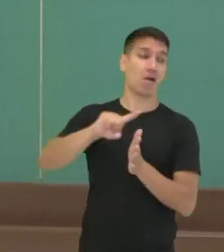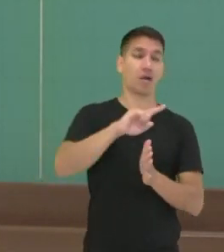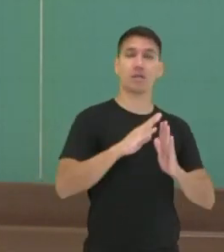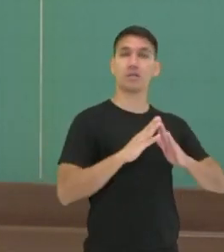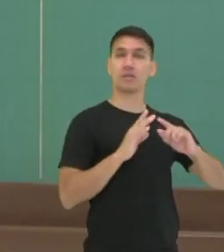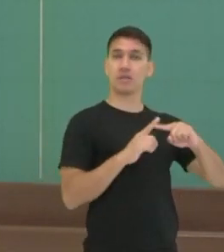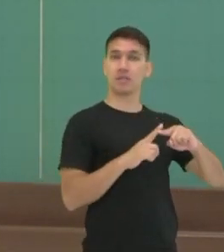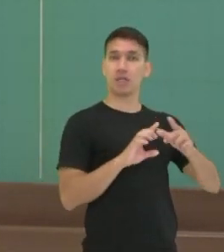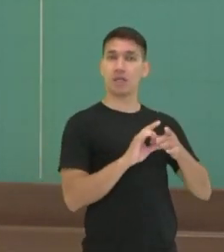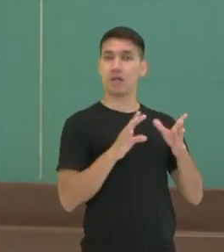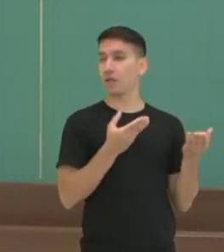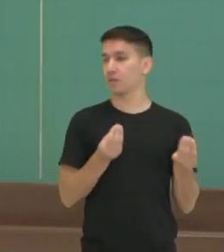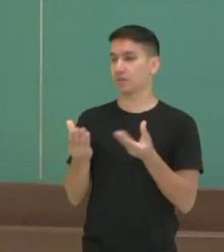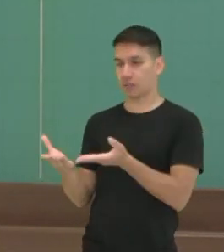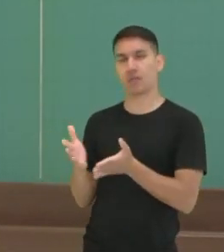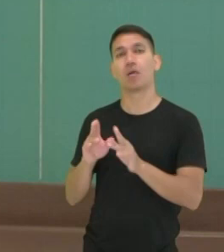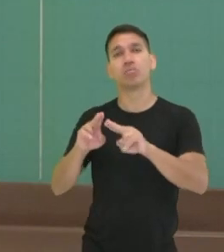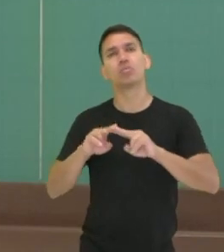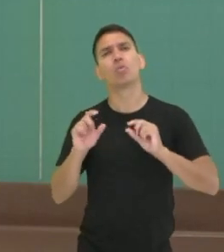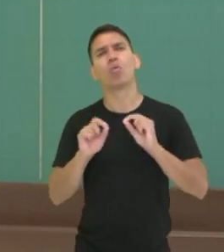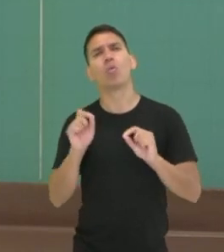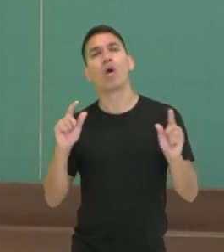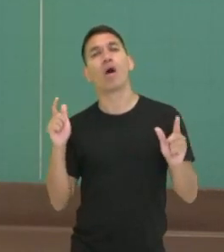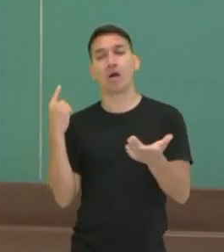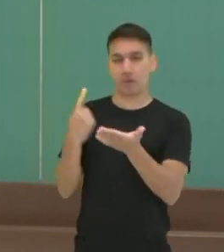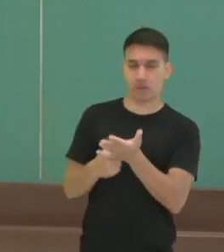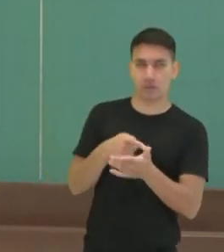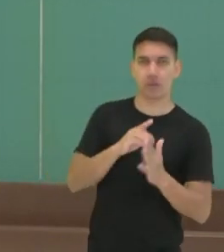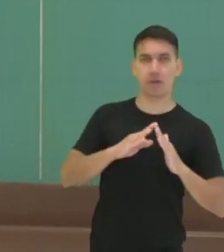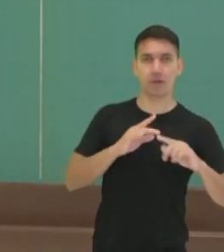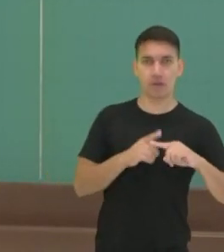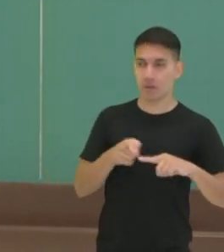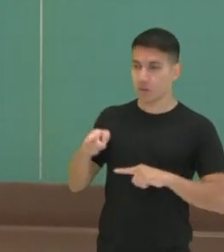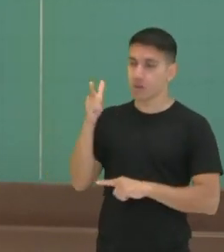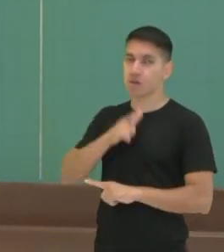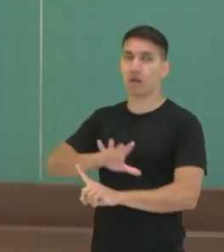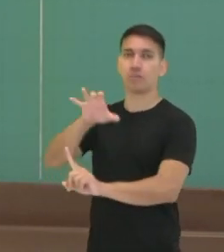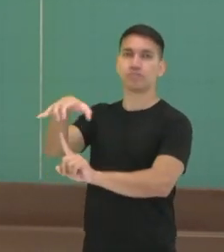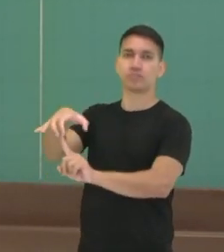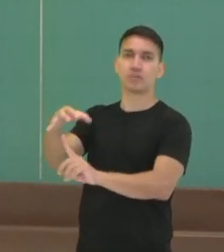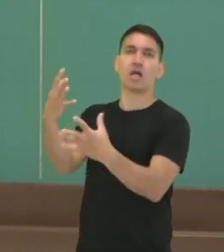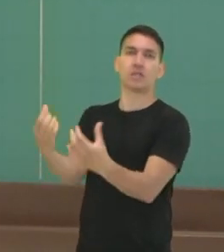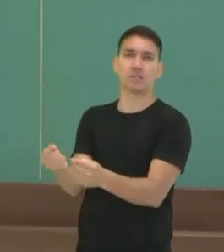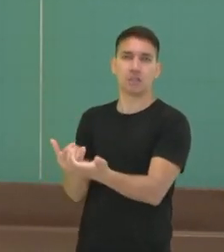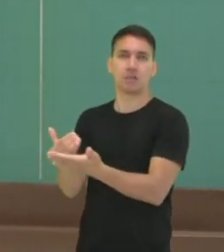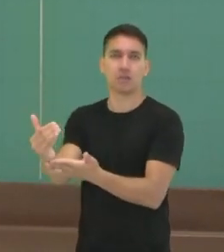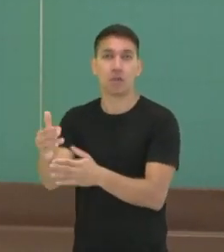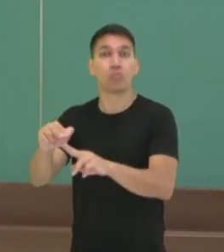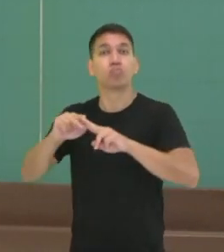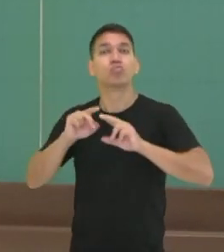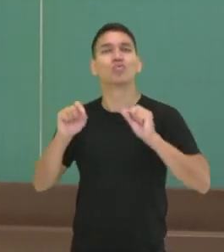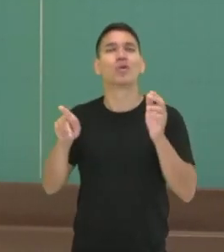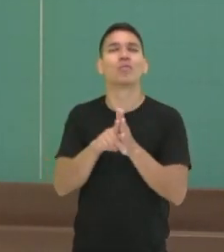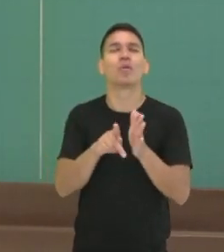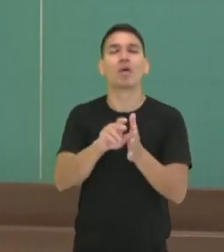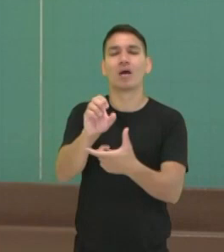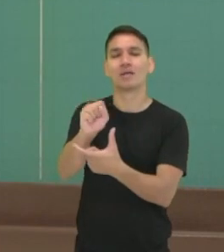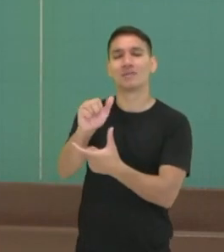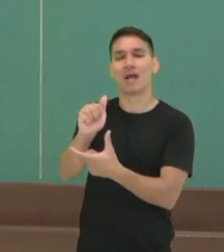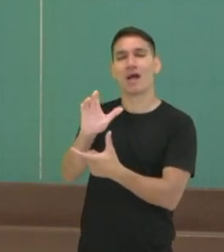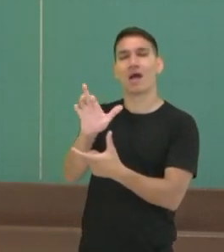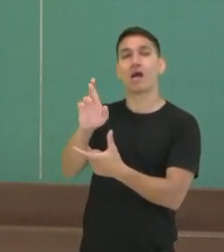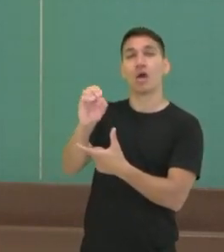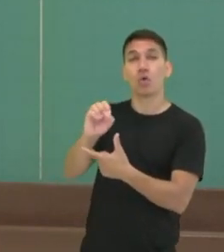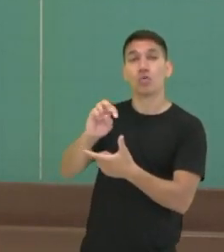ter exatamente a confirmação da igreja para eles assumirem, por isso mesmo que o império é conhecido como sacro, porque a igreja